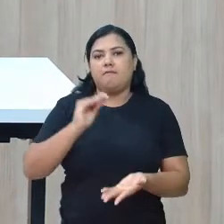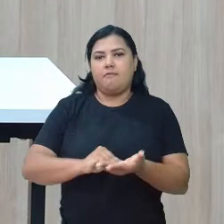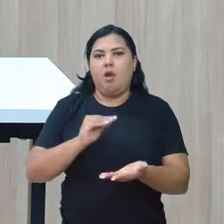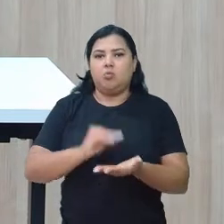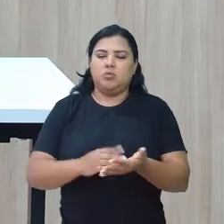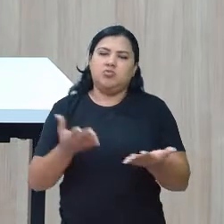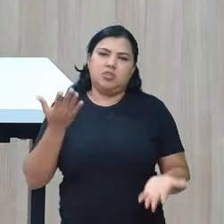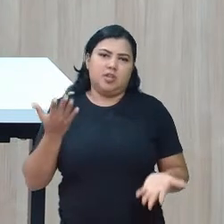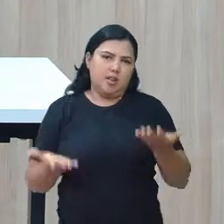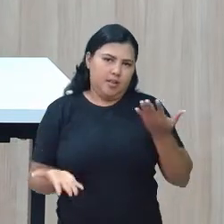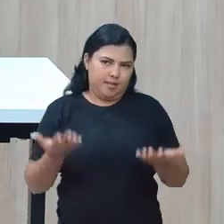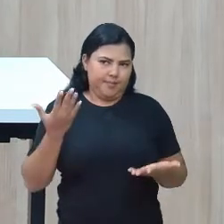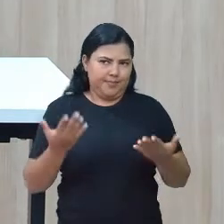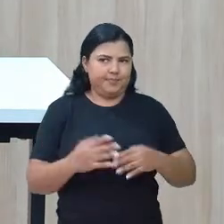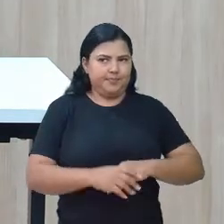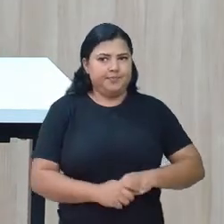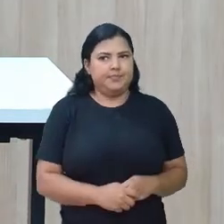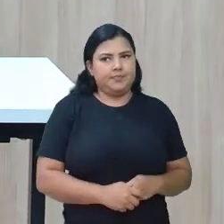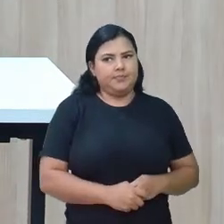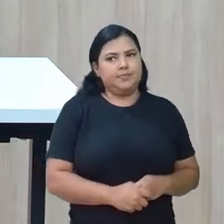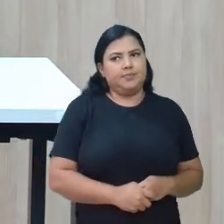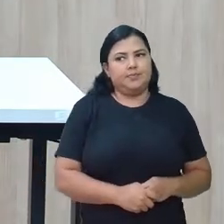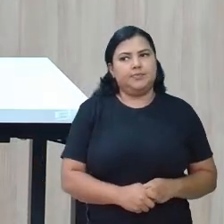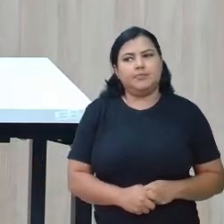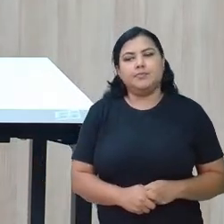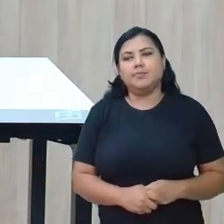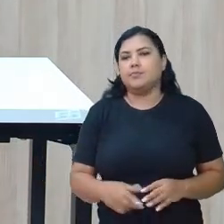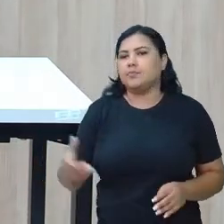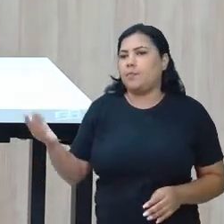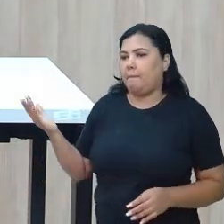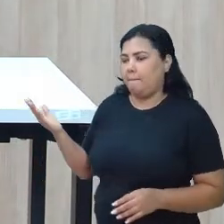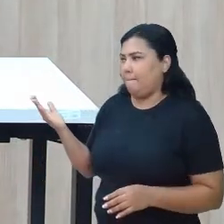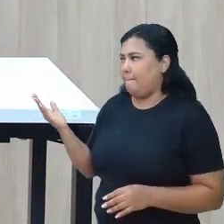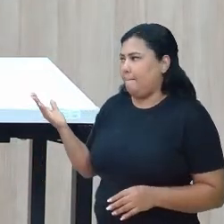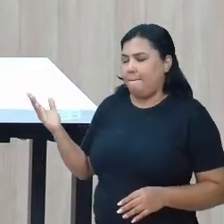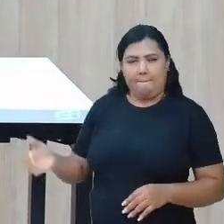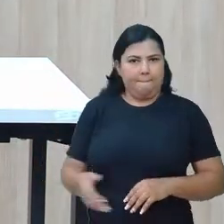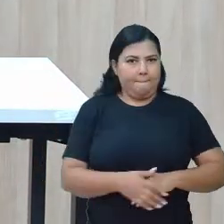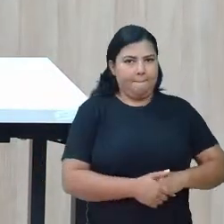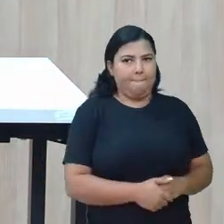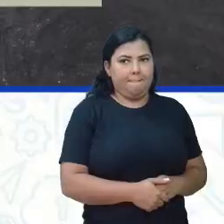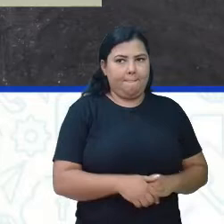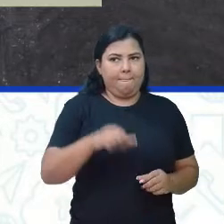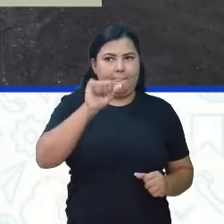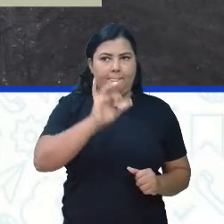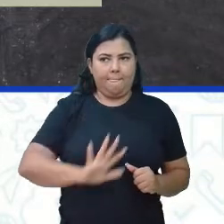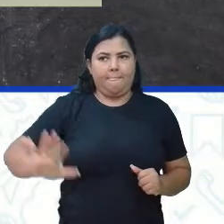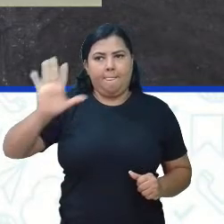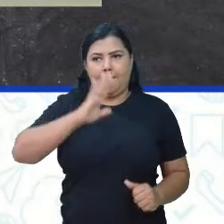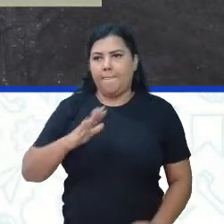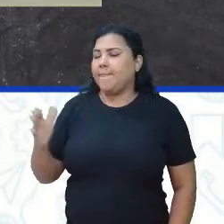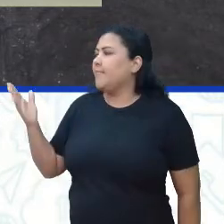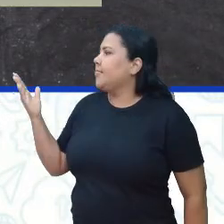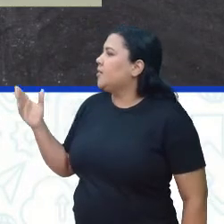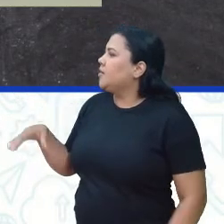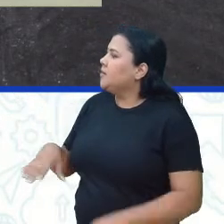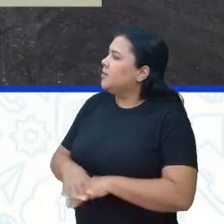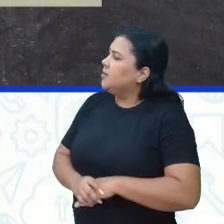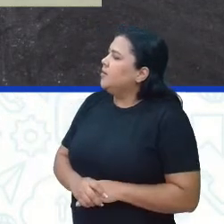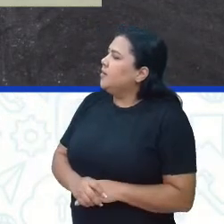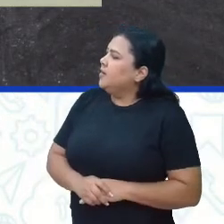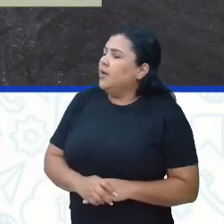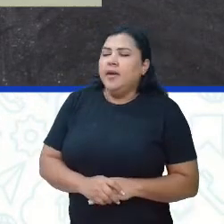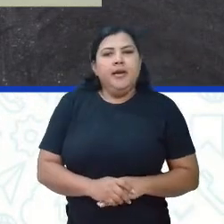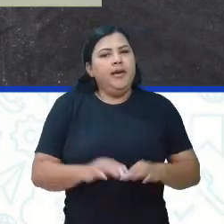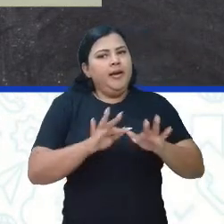tá certo? Então a gente vai tentar abordar isso daí. Então veja, a imagem que está aparecendo aí, utilizando essa balança, eu